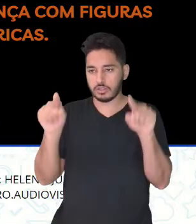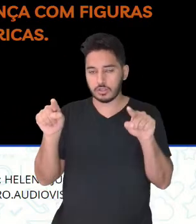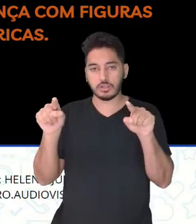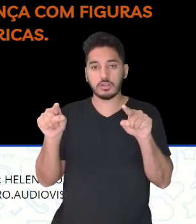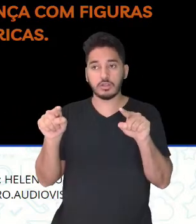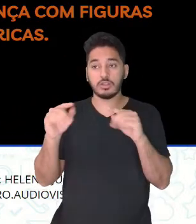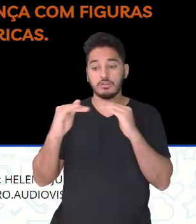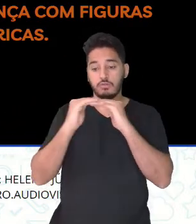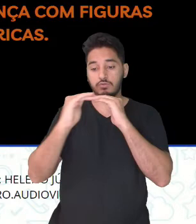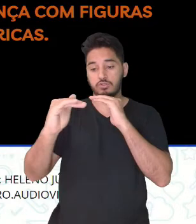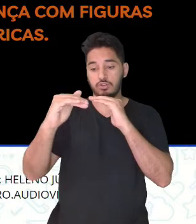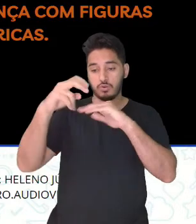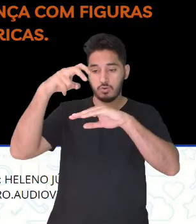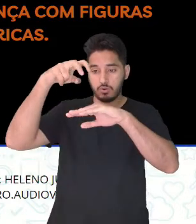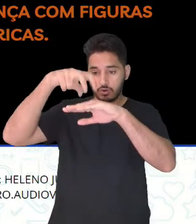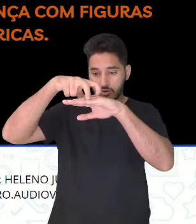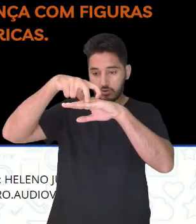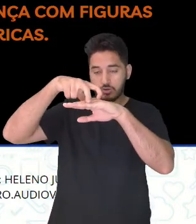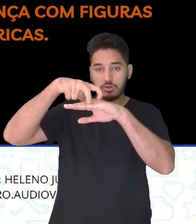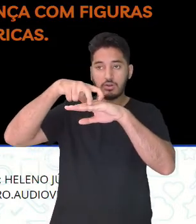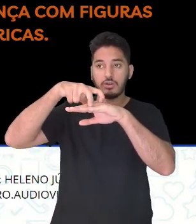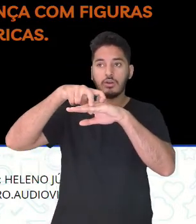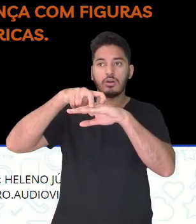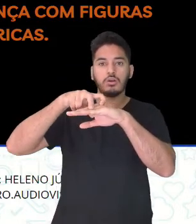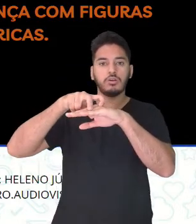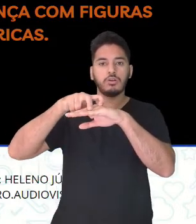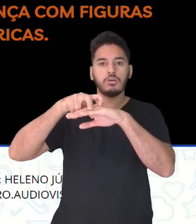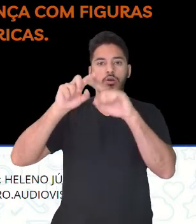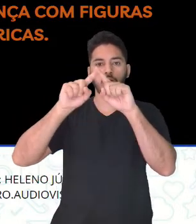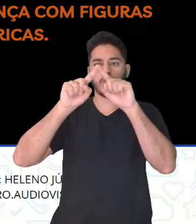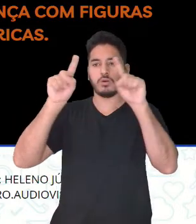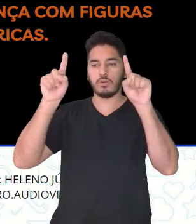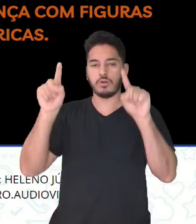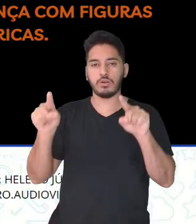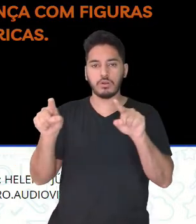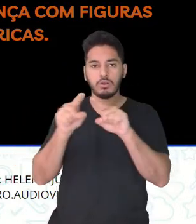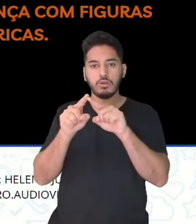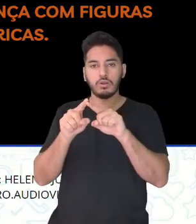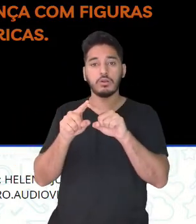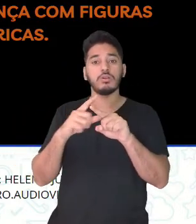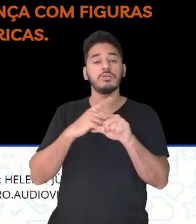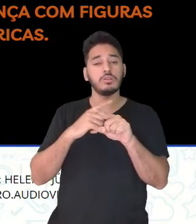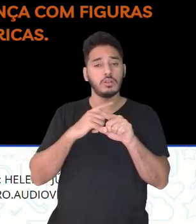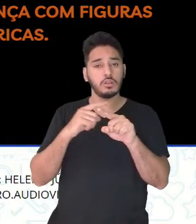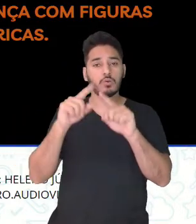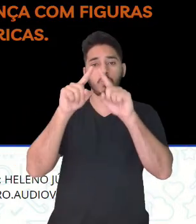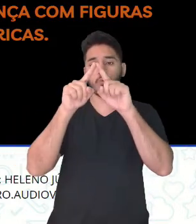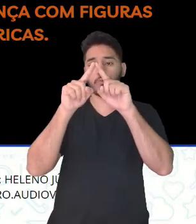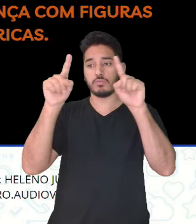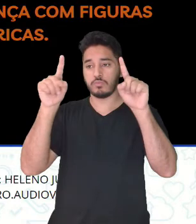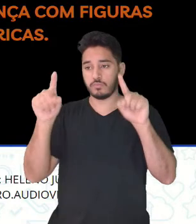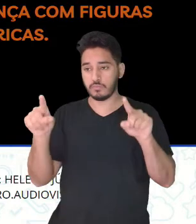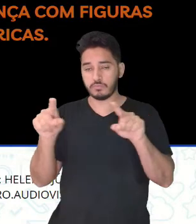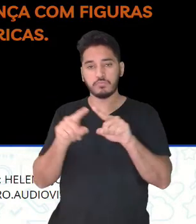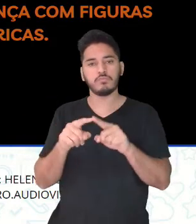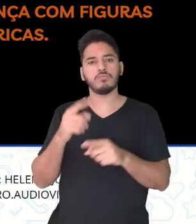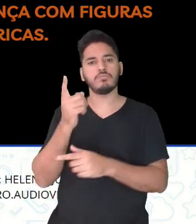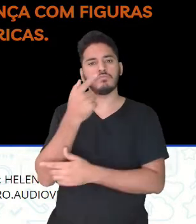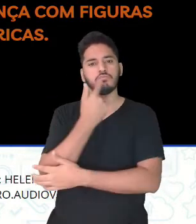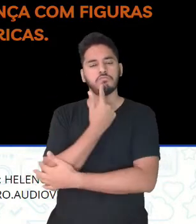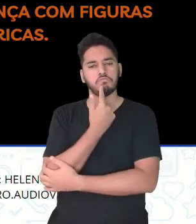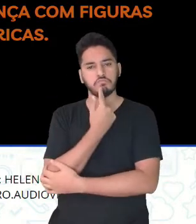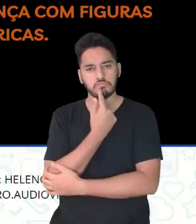o chão, as minhas pernas e o formato todo aí, um quadrado, né? A gente tem aí uma forma